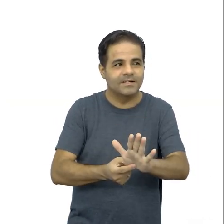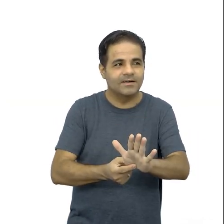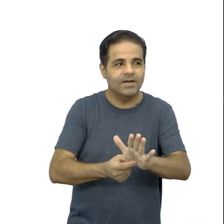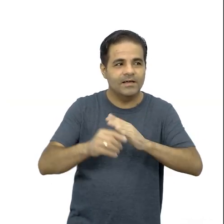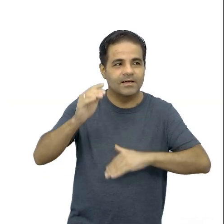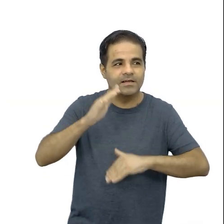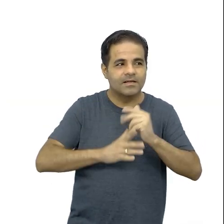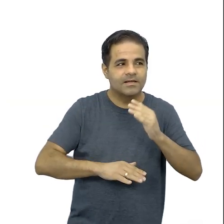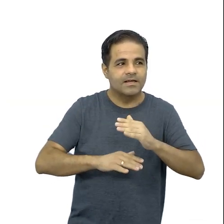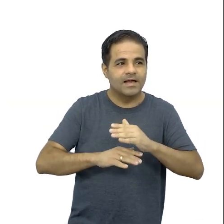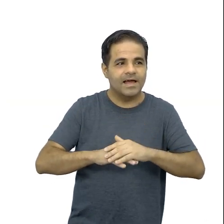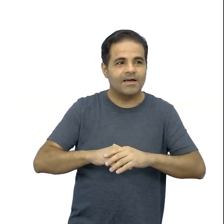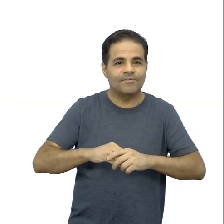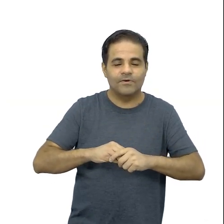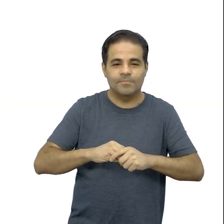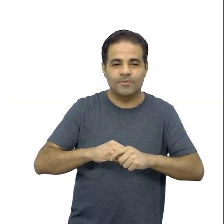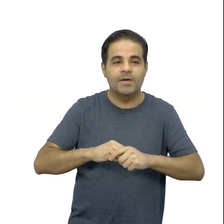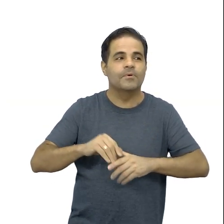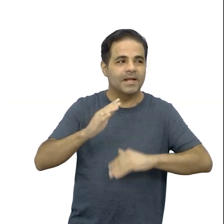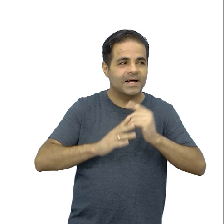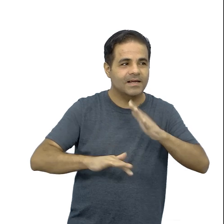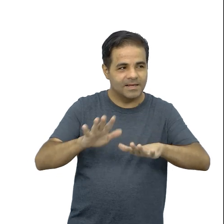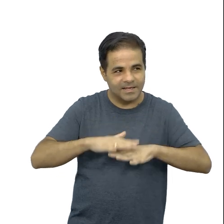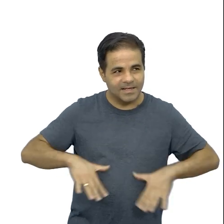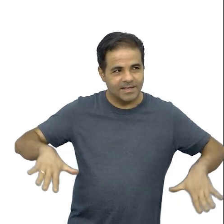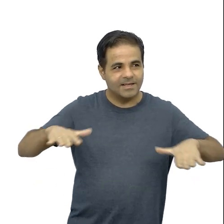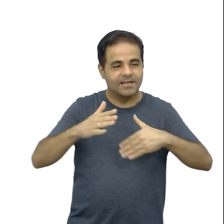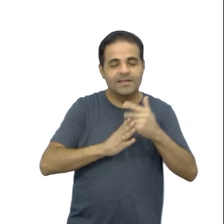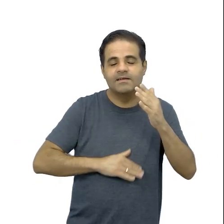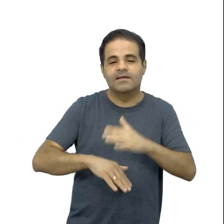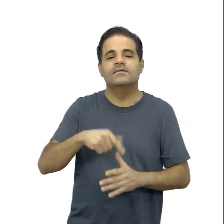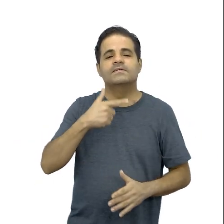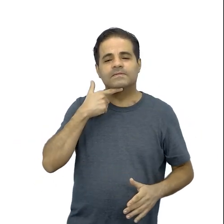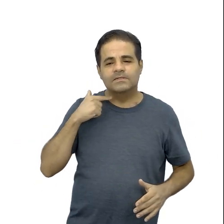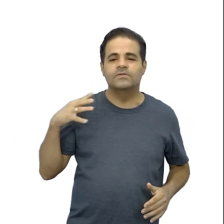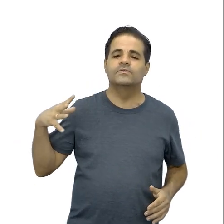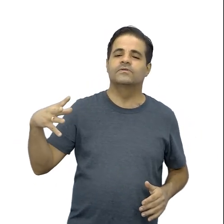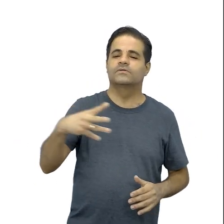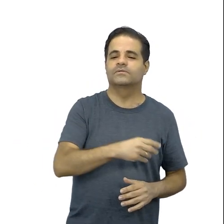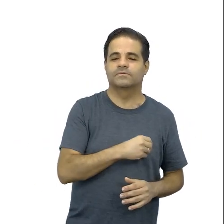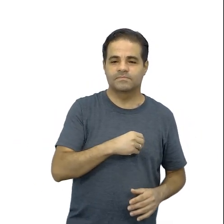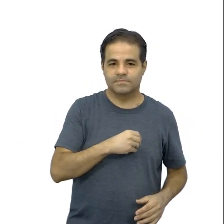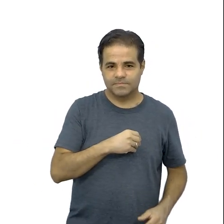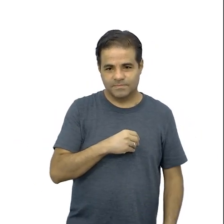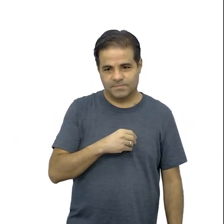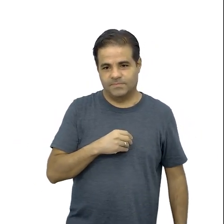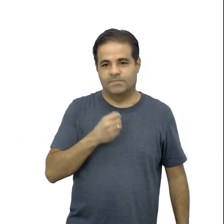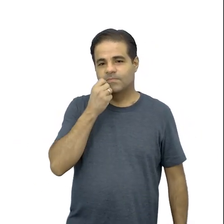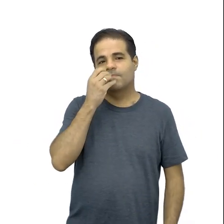mensagem a vocês de agradecimento, né, desejando a todos vocês